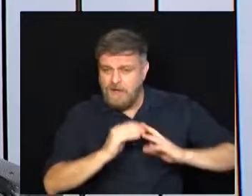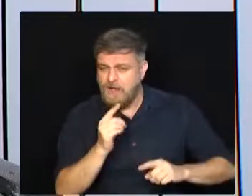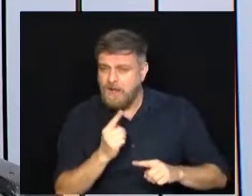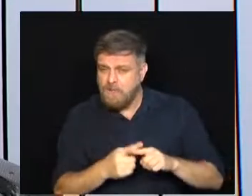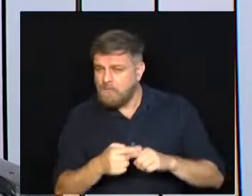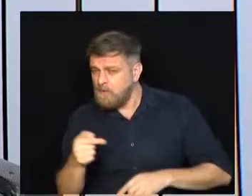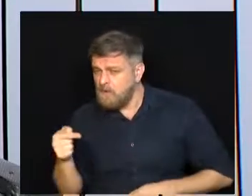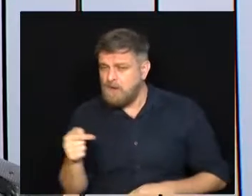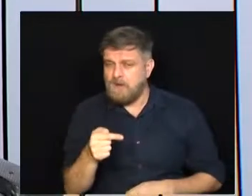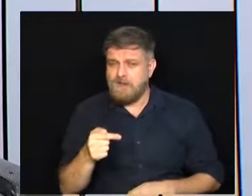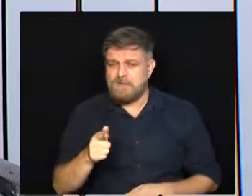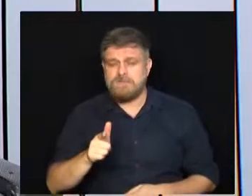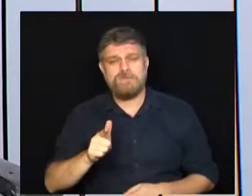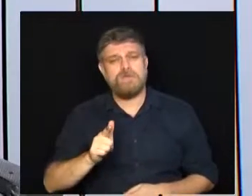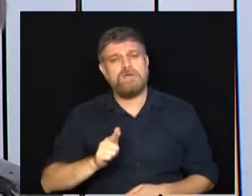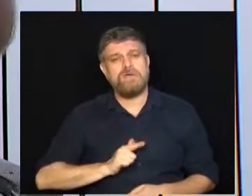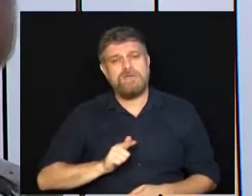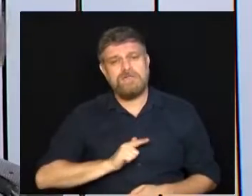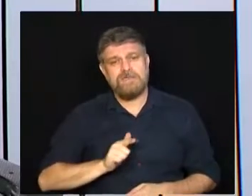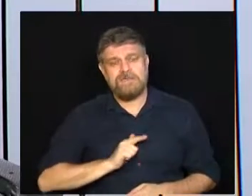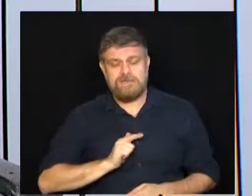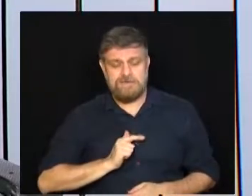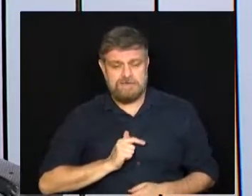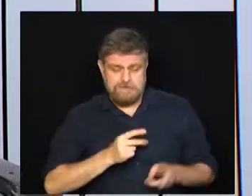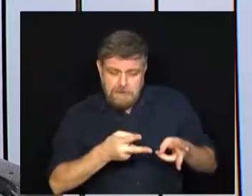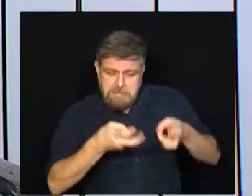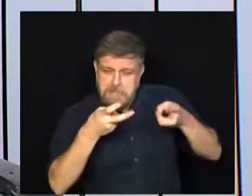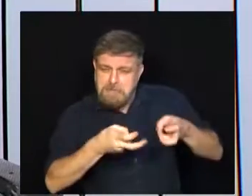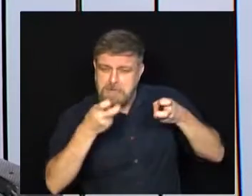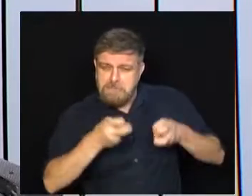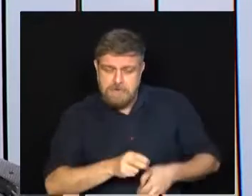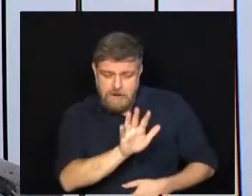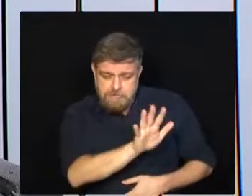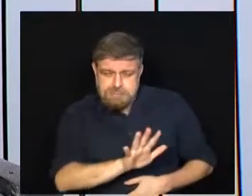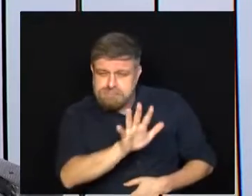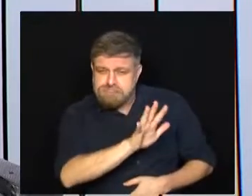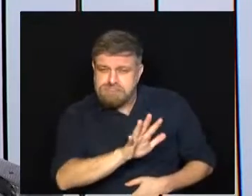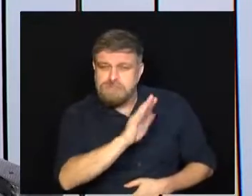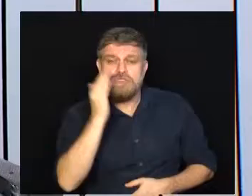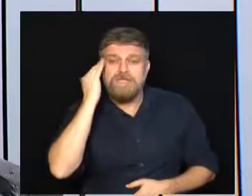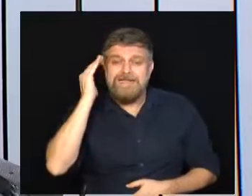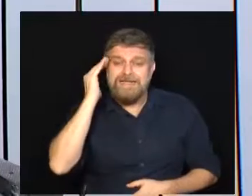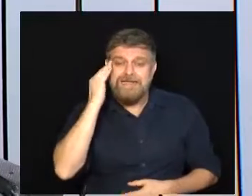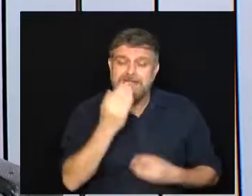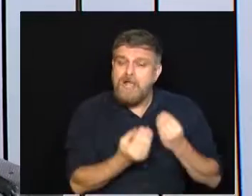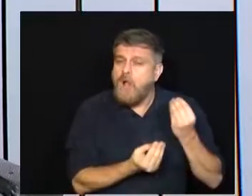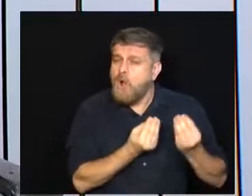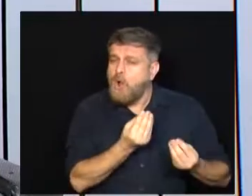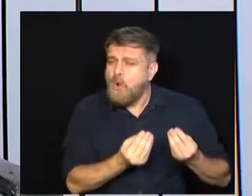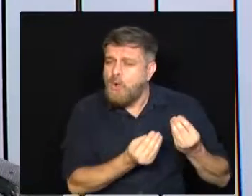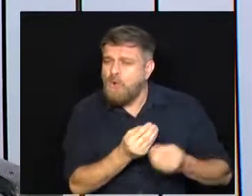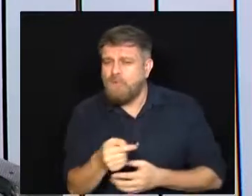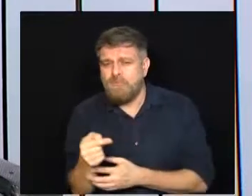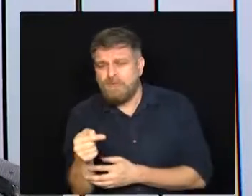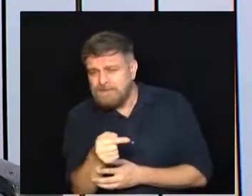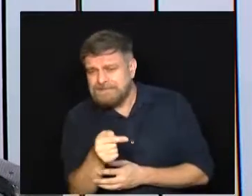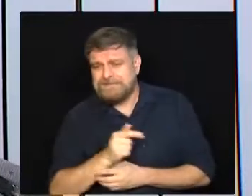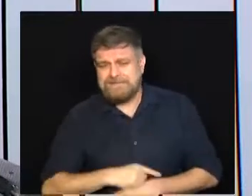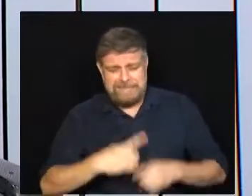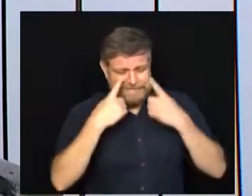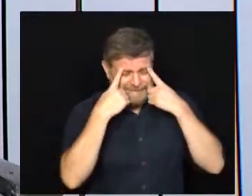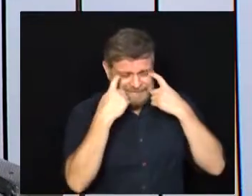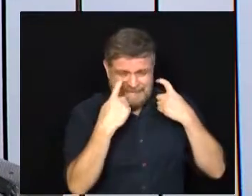o que dá um mapa, dá um cenário de como as formas de